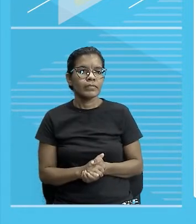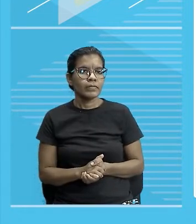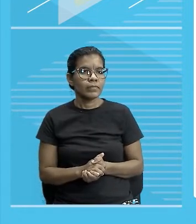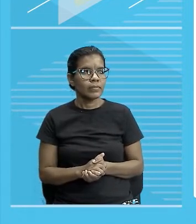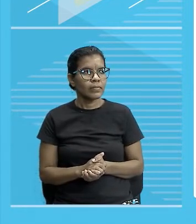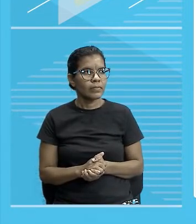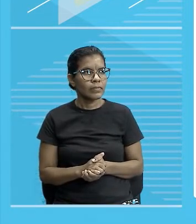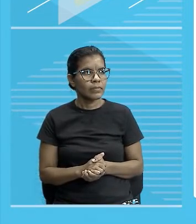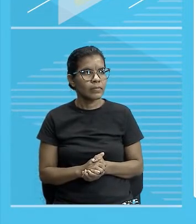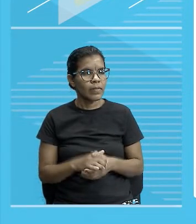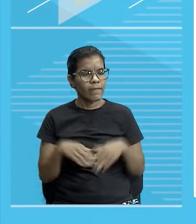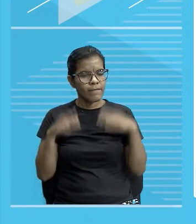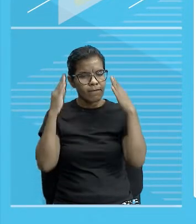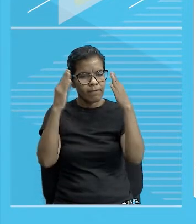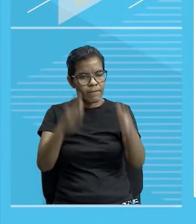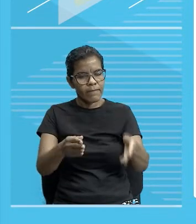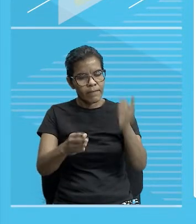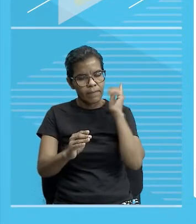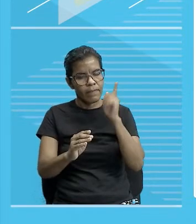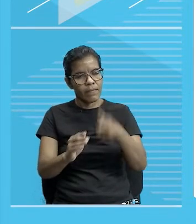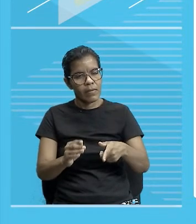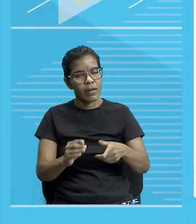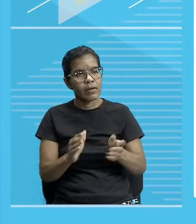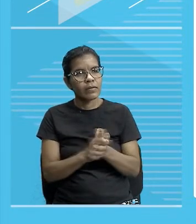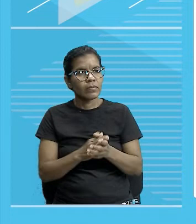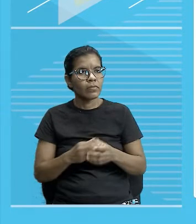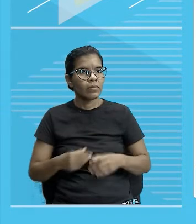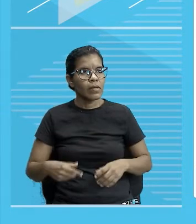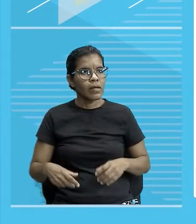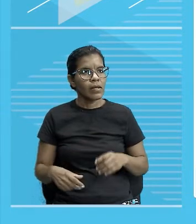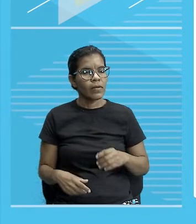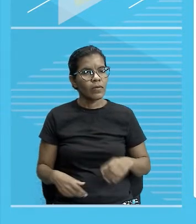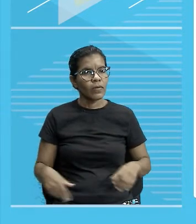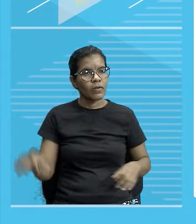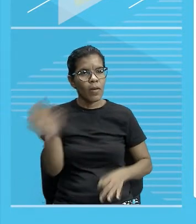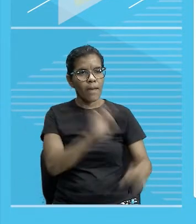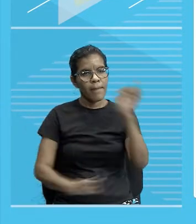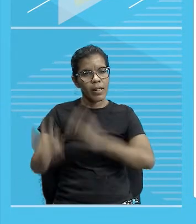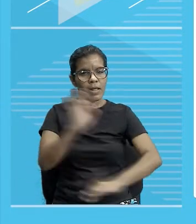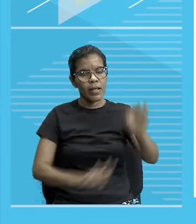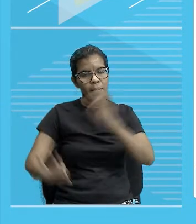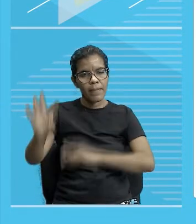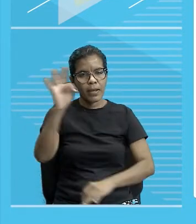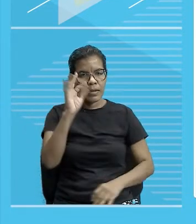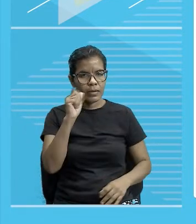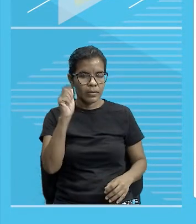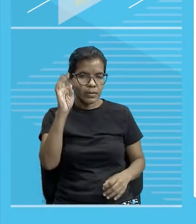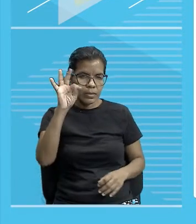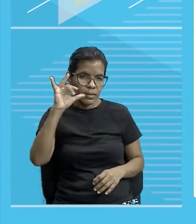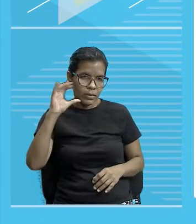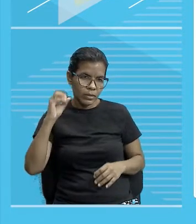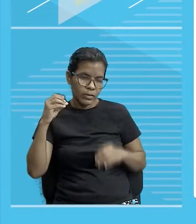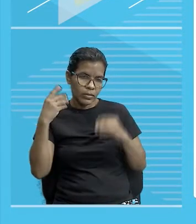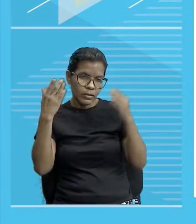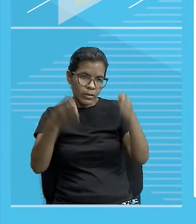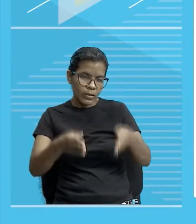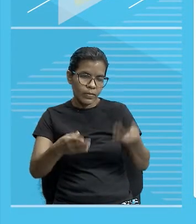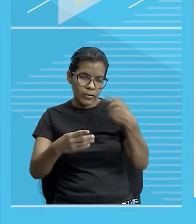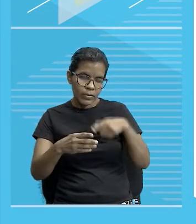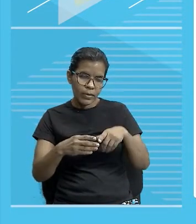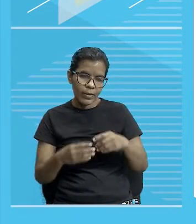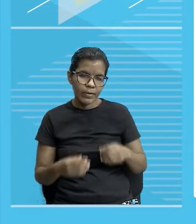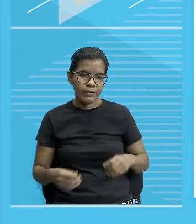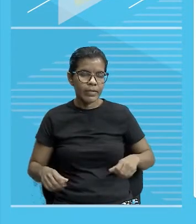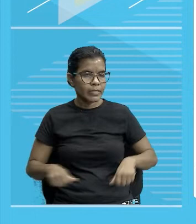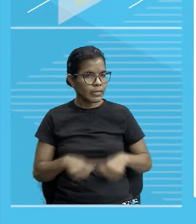foca nos resultados enquanto o planejamento tático está voltado para o resultado apenas satisfatórios